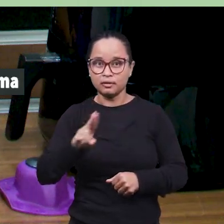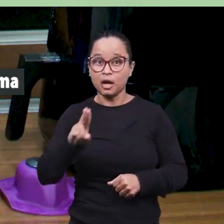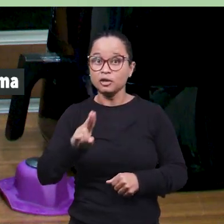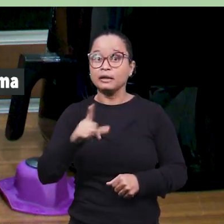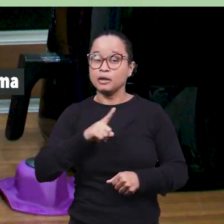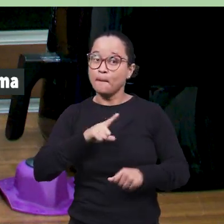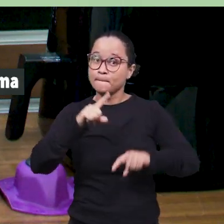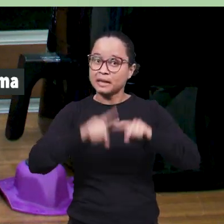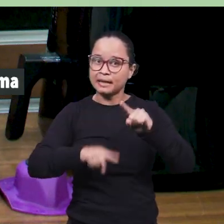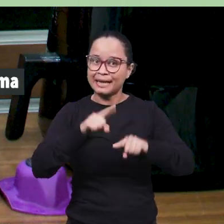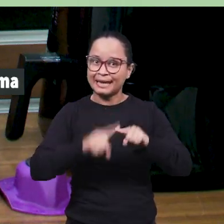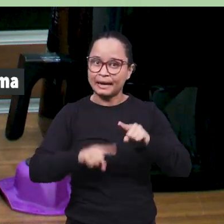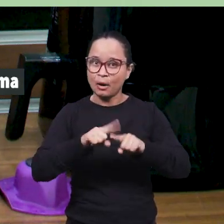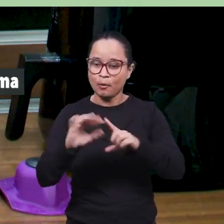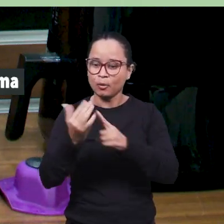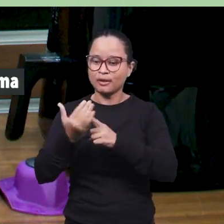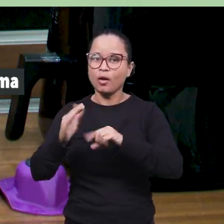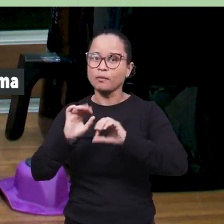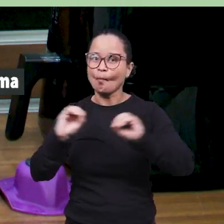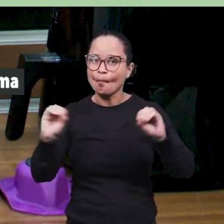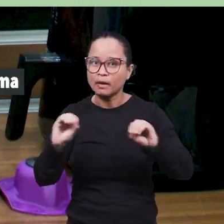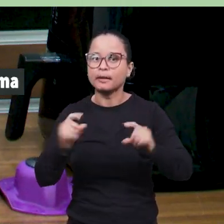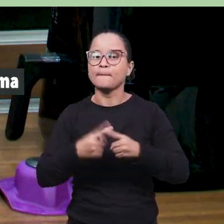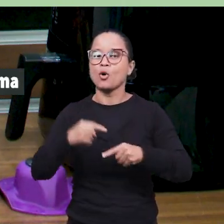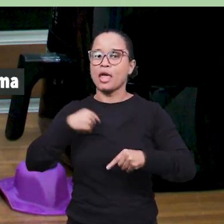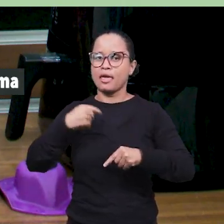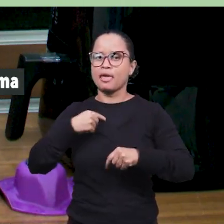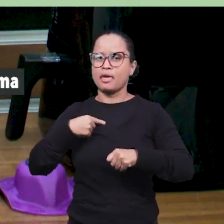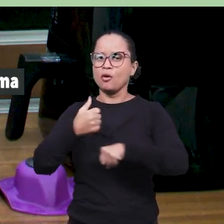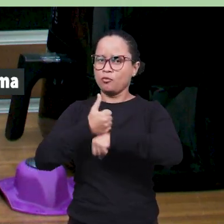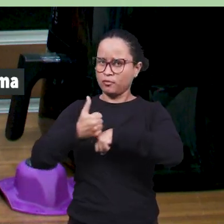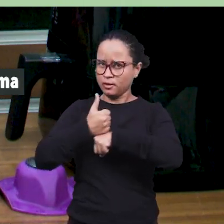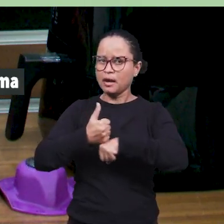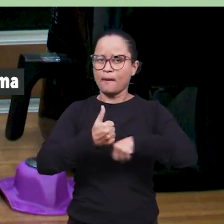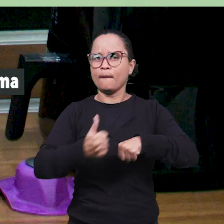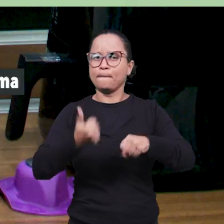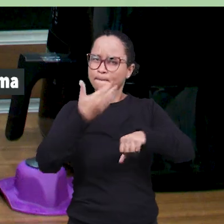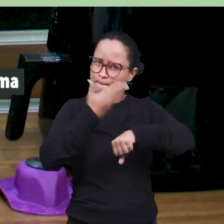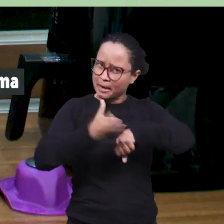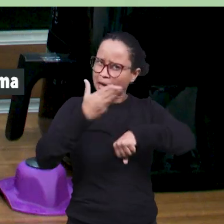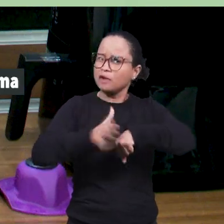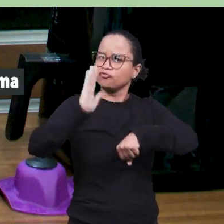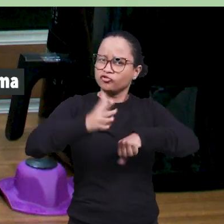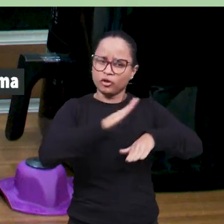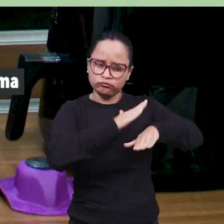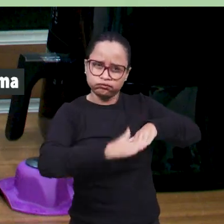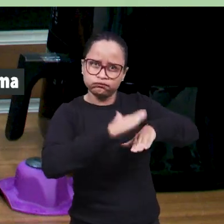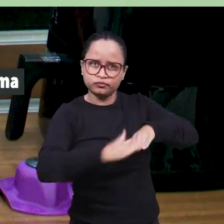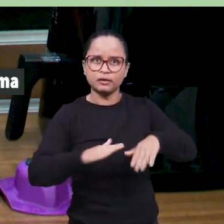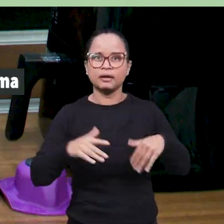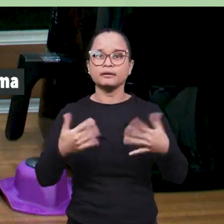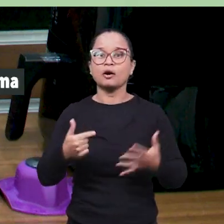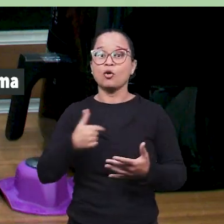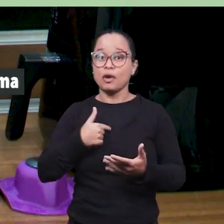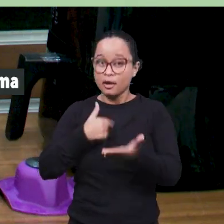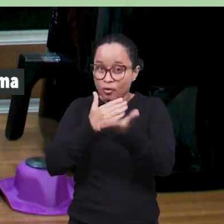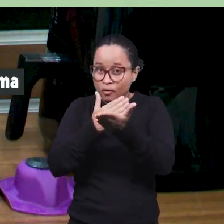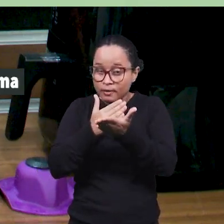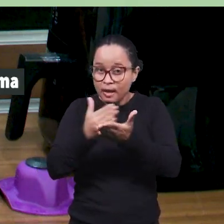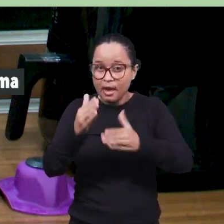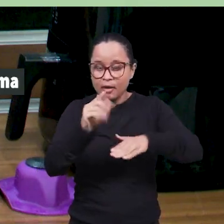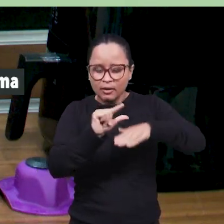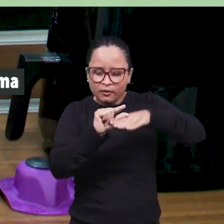prática e já estou acostumada. Mas olha, só para vocês entenderem, ó, eu iniciei com ela